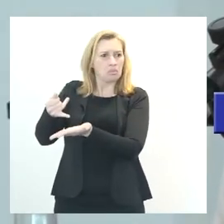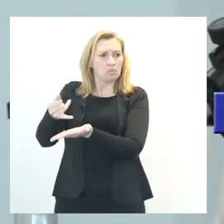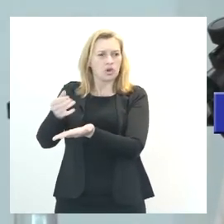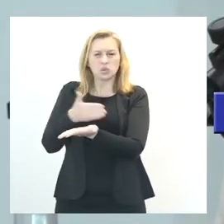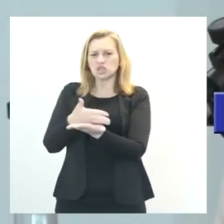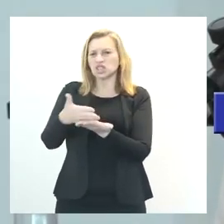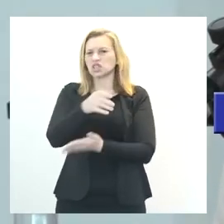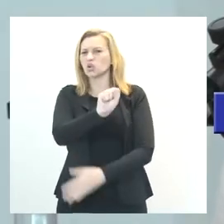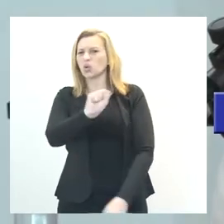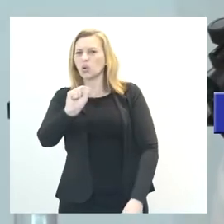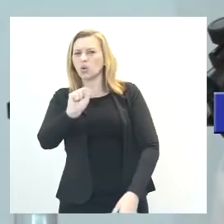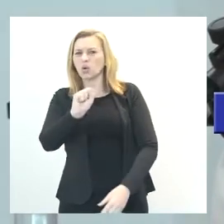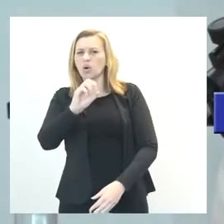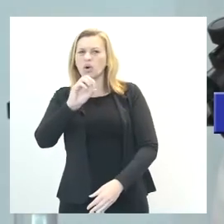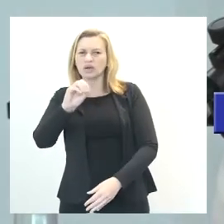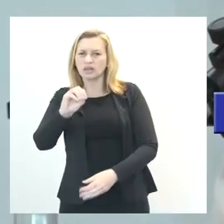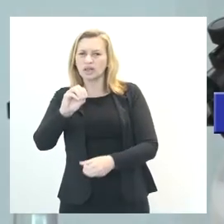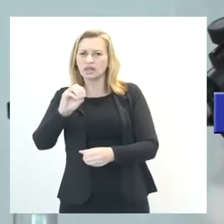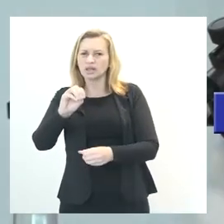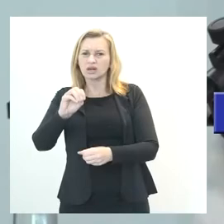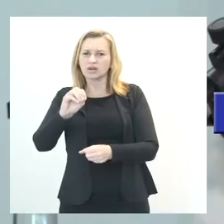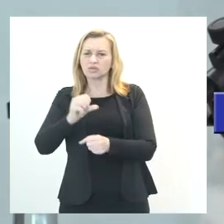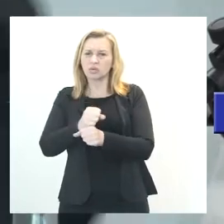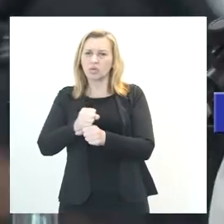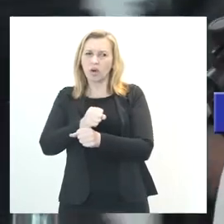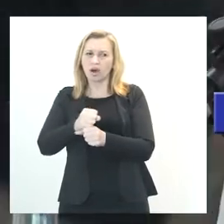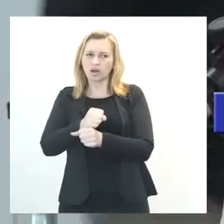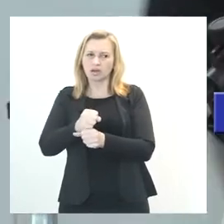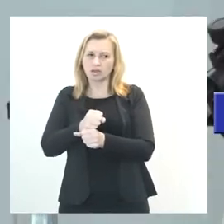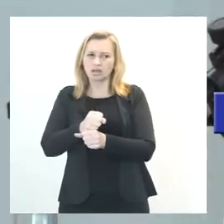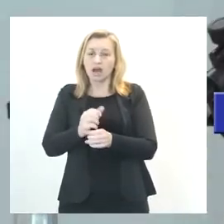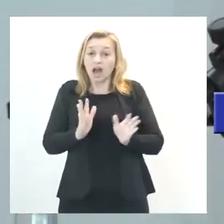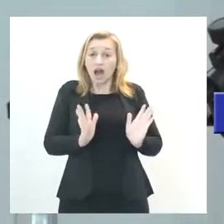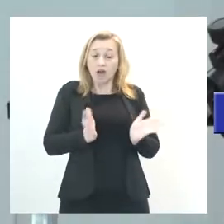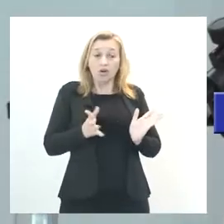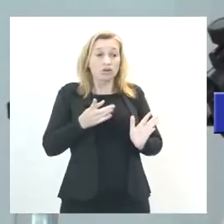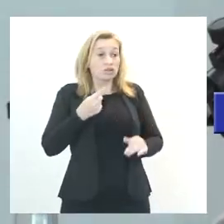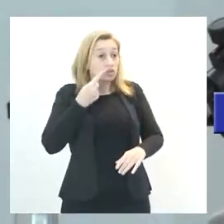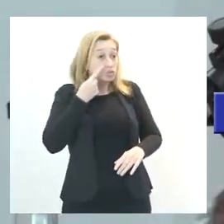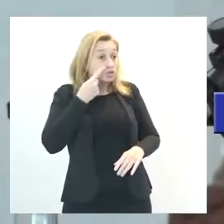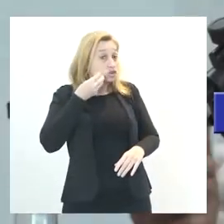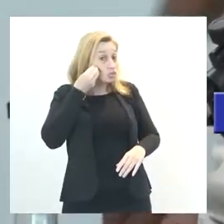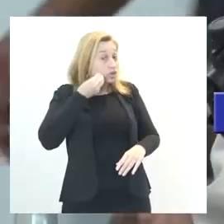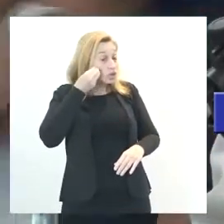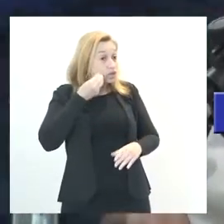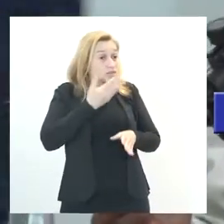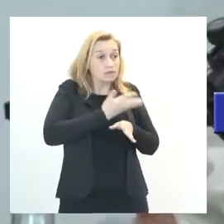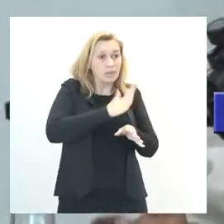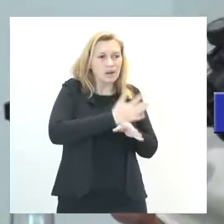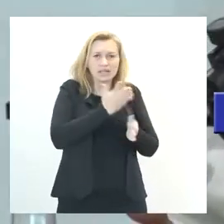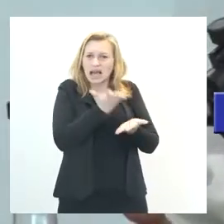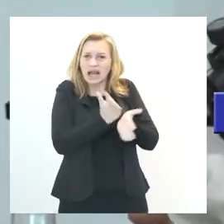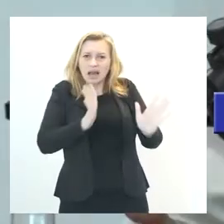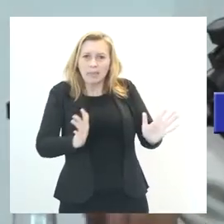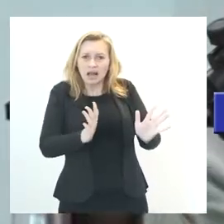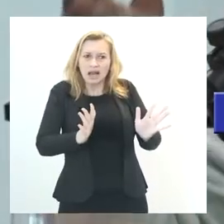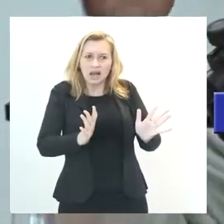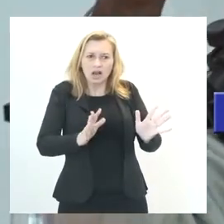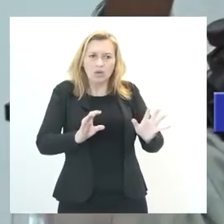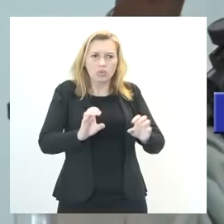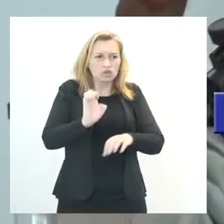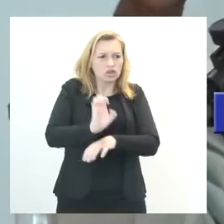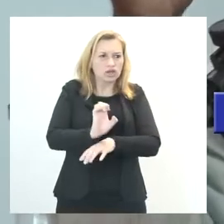80 consenso de Washington é o cartão experimentando agora na prática na pele acabar com o estado e bem social